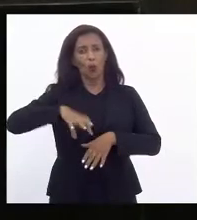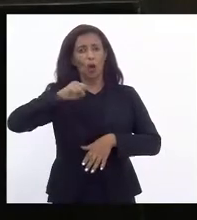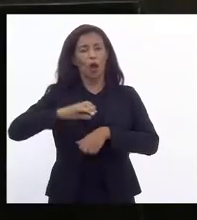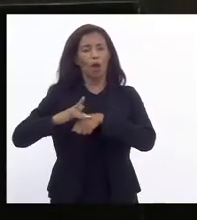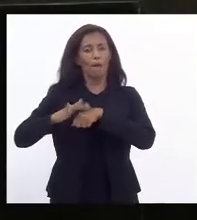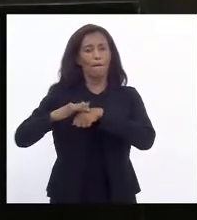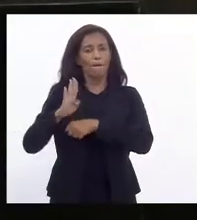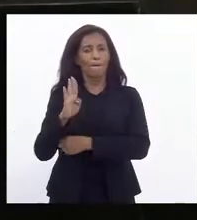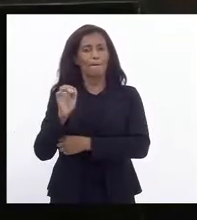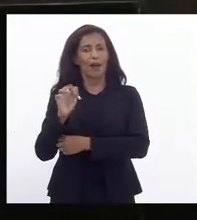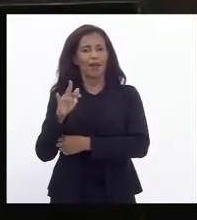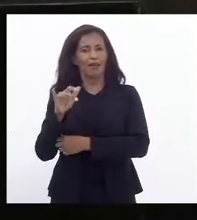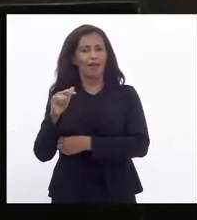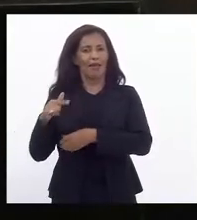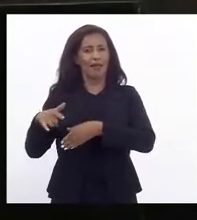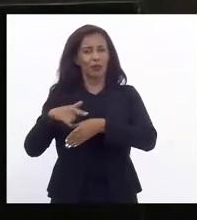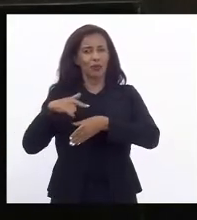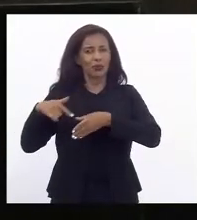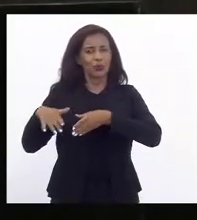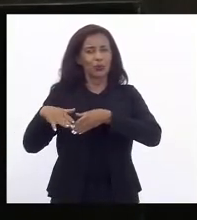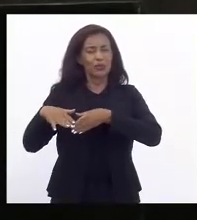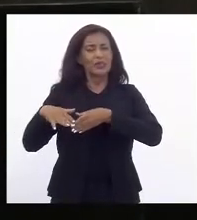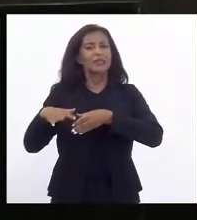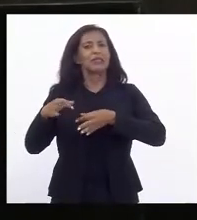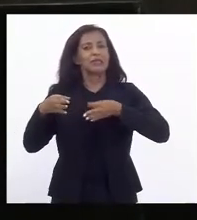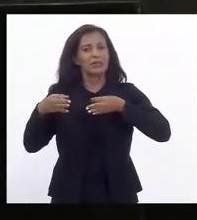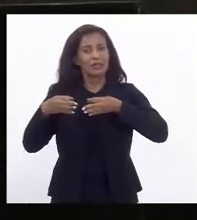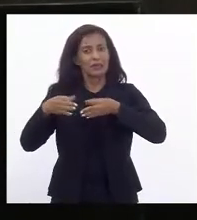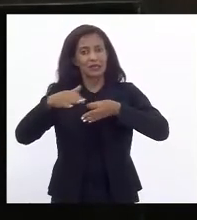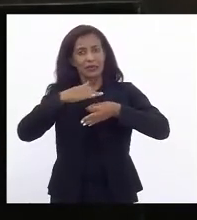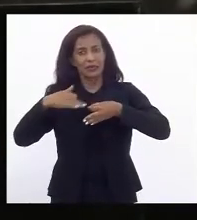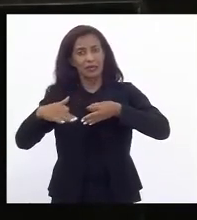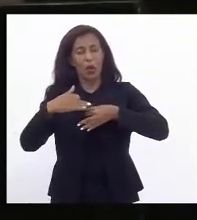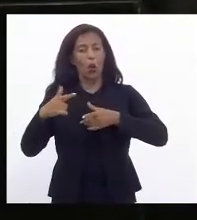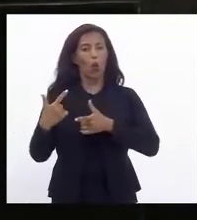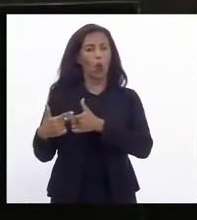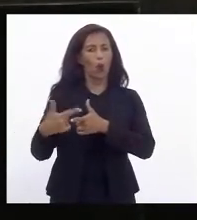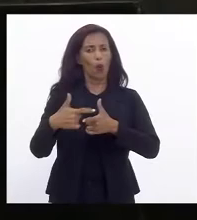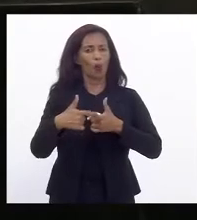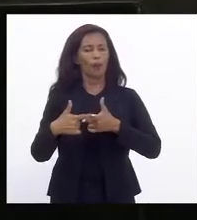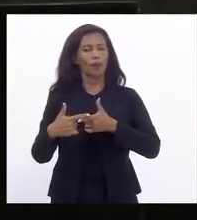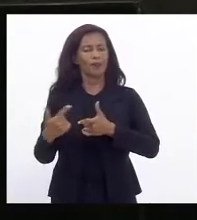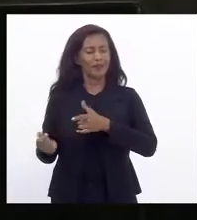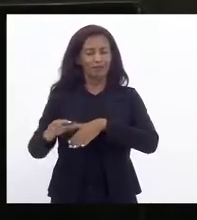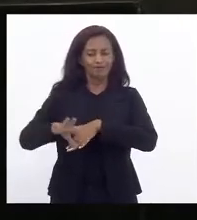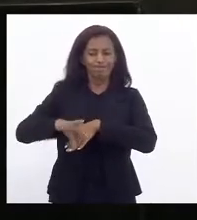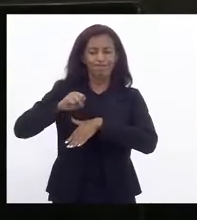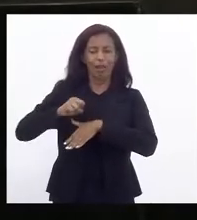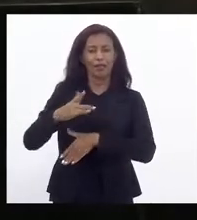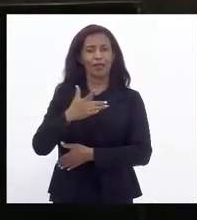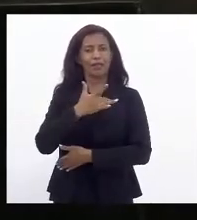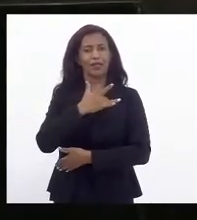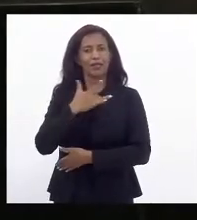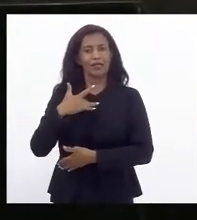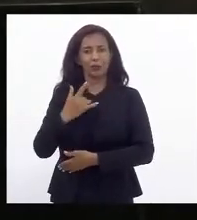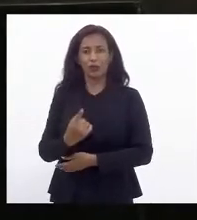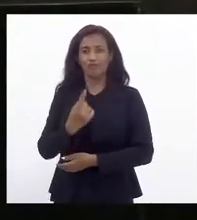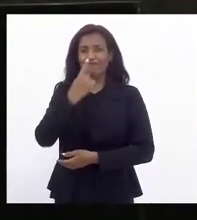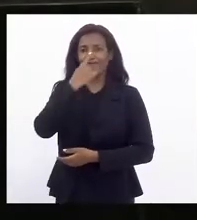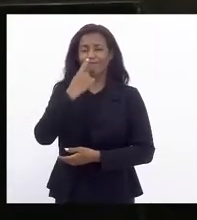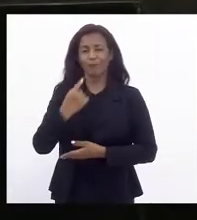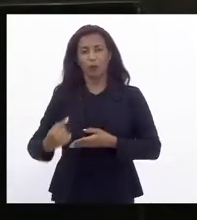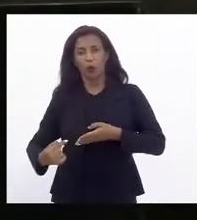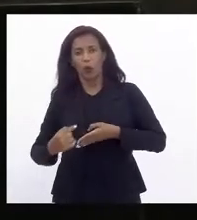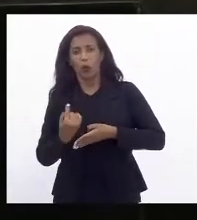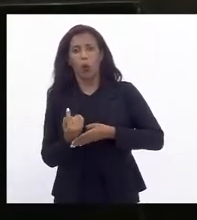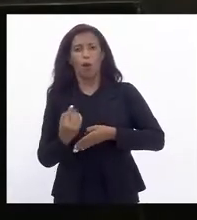por bactéria. Ou seja, um percentual grande de mulheres, inclusive, são afetadas na sua saúde íntima por